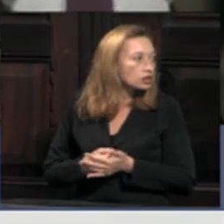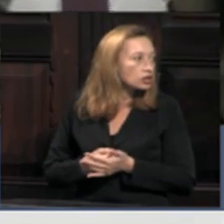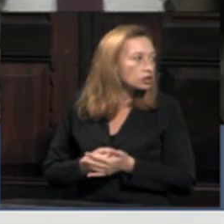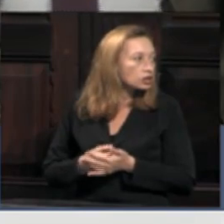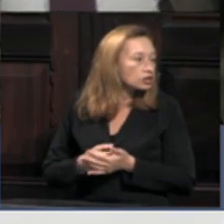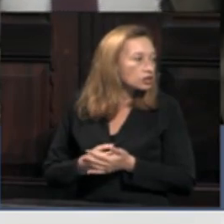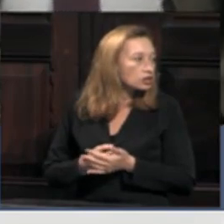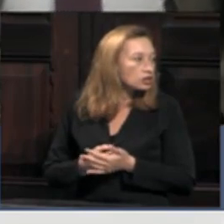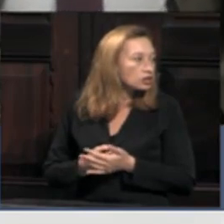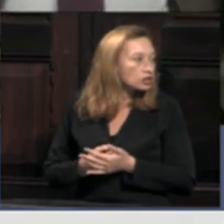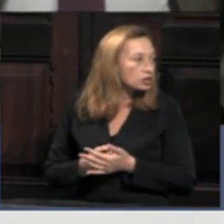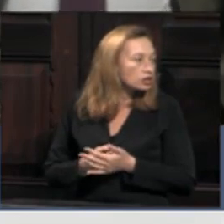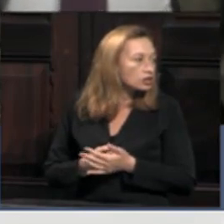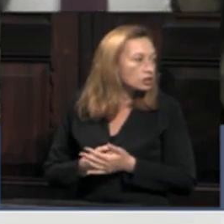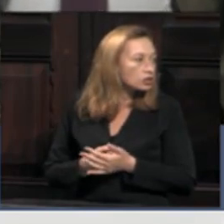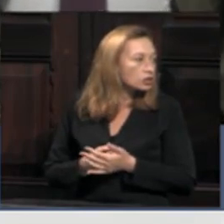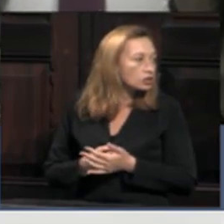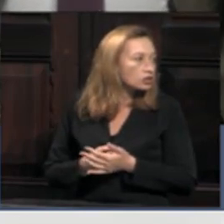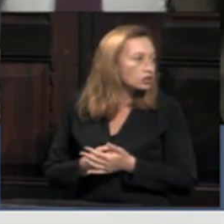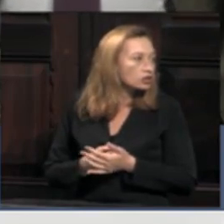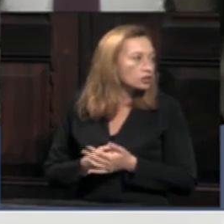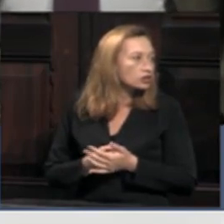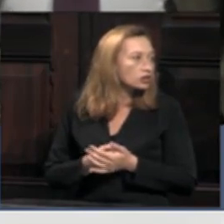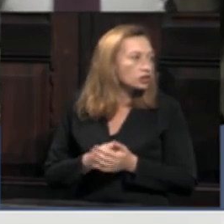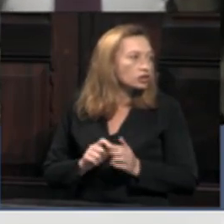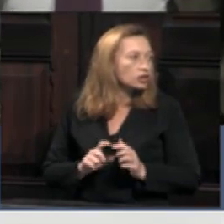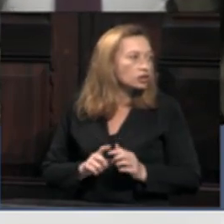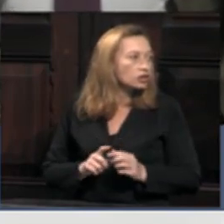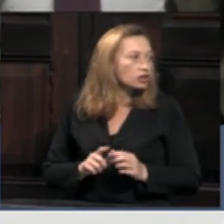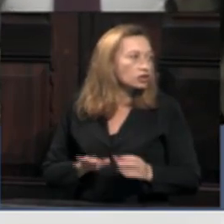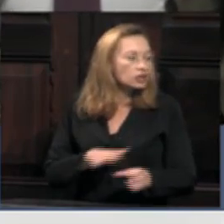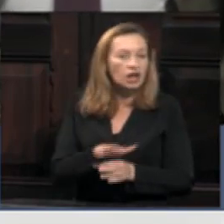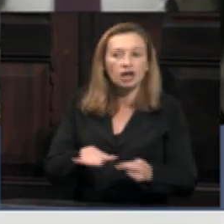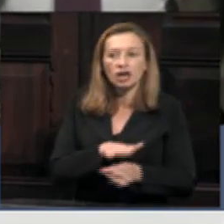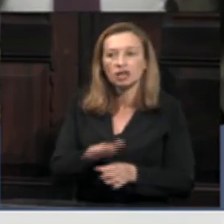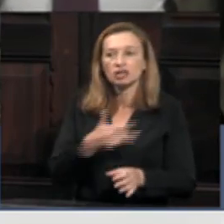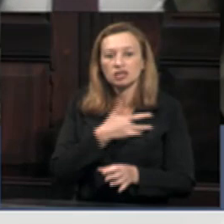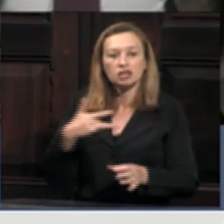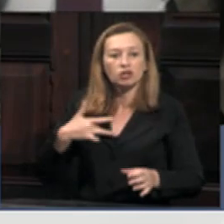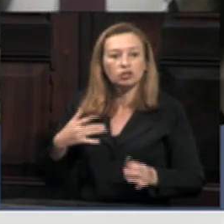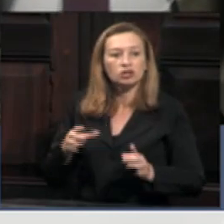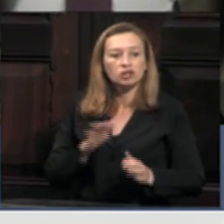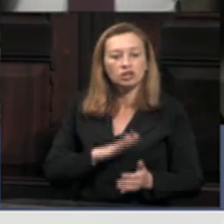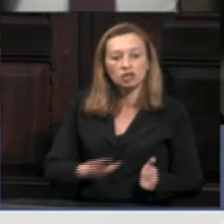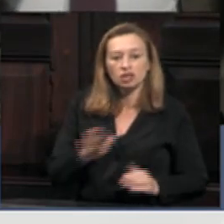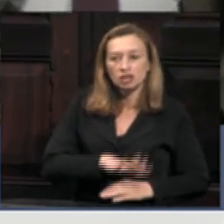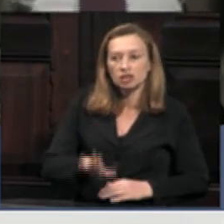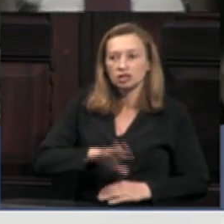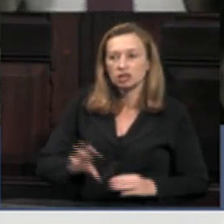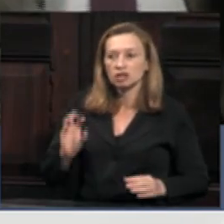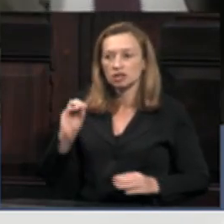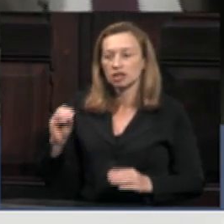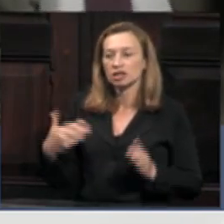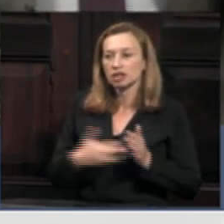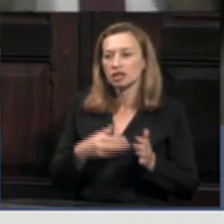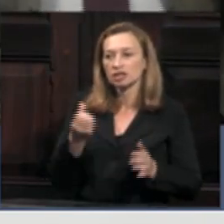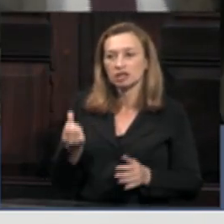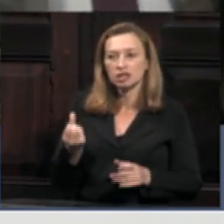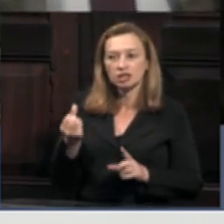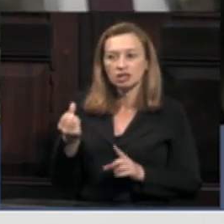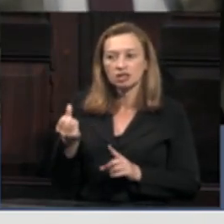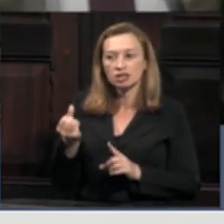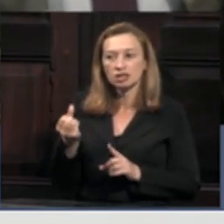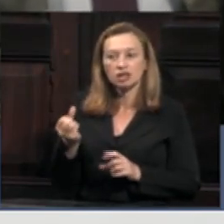glicemia capilar nos prontos-socorros e unidades de saúde em crianças de 0 a 6 anos, 11 meses e 29 dias de